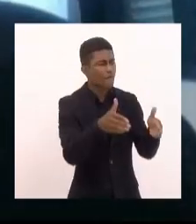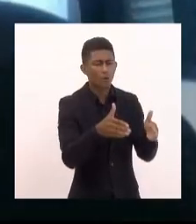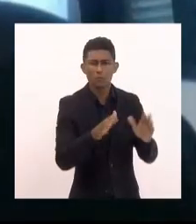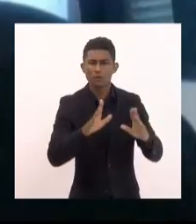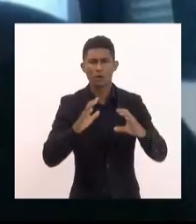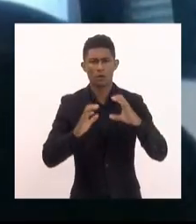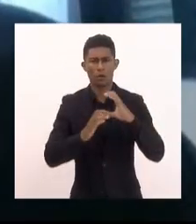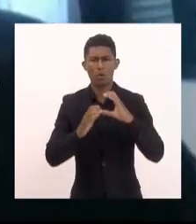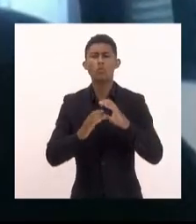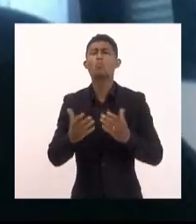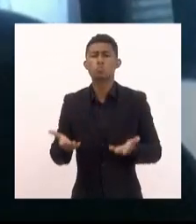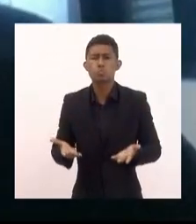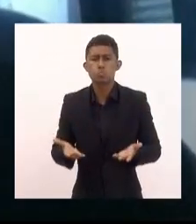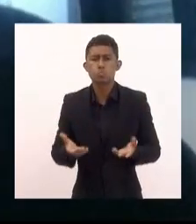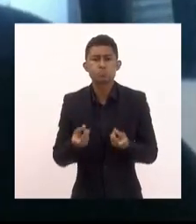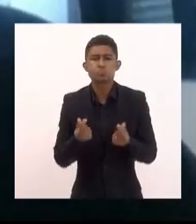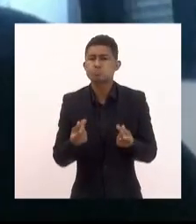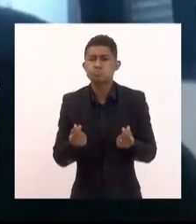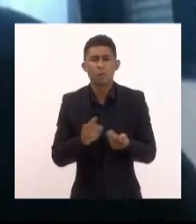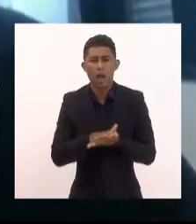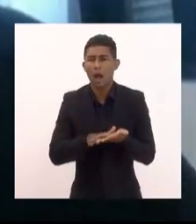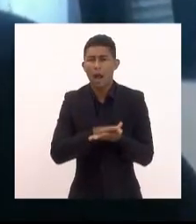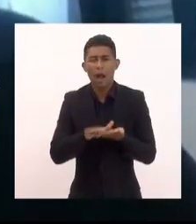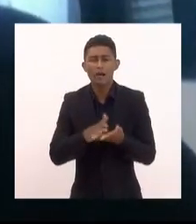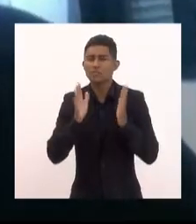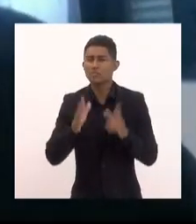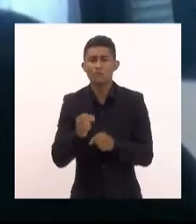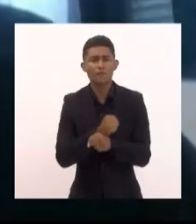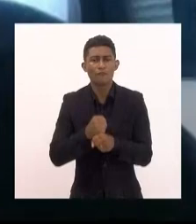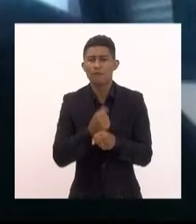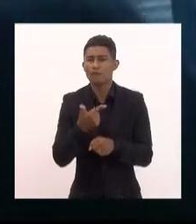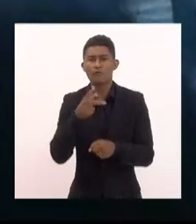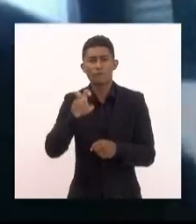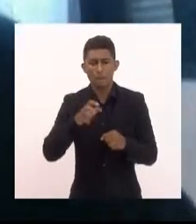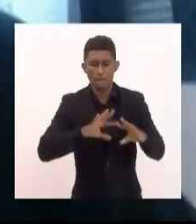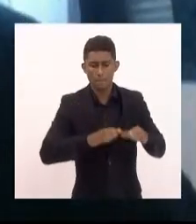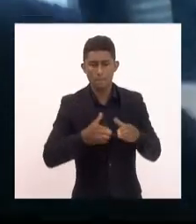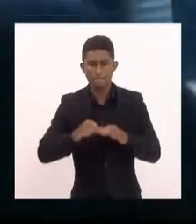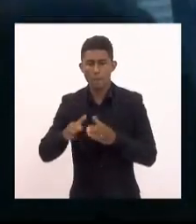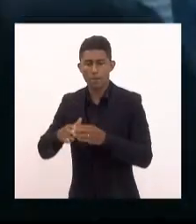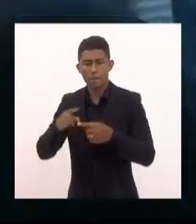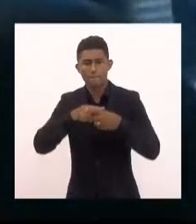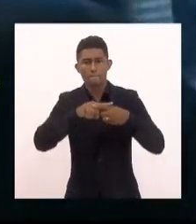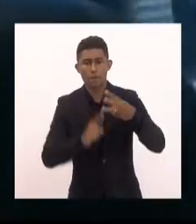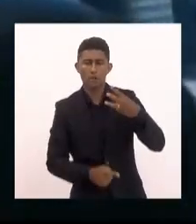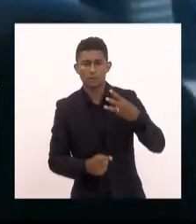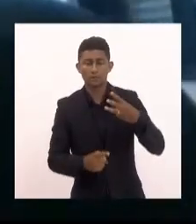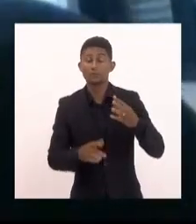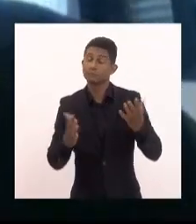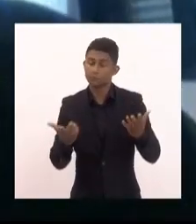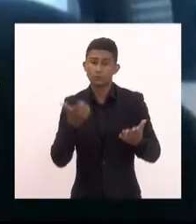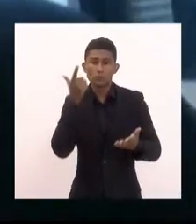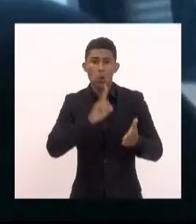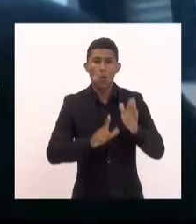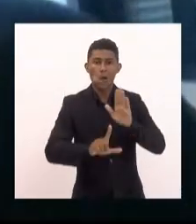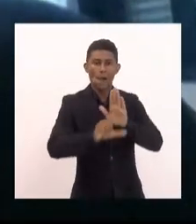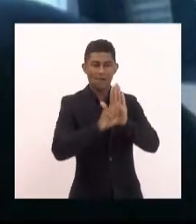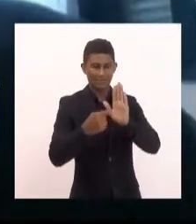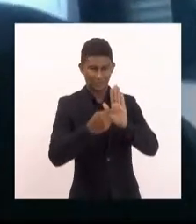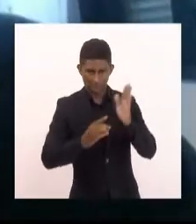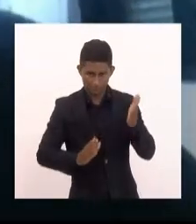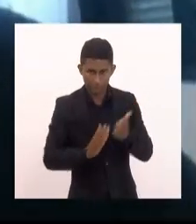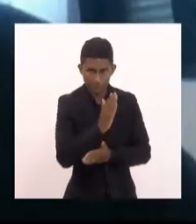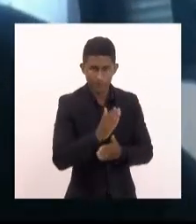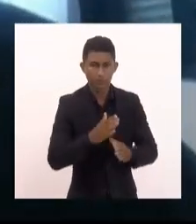não houve um único concurso para SERLA, IEF e FEMA. Aprovamos a lei com concurso,